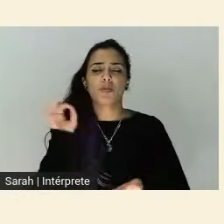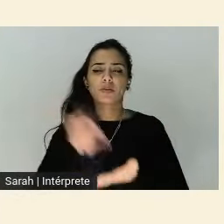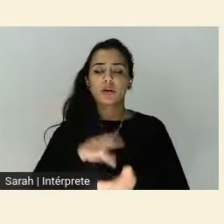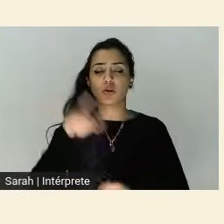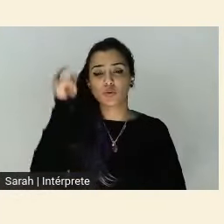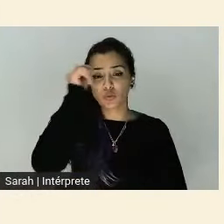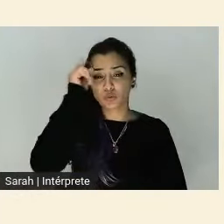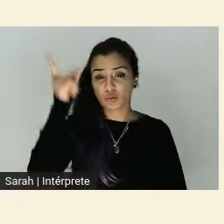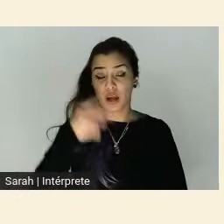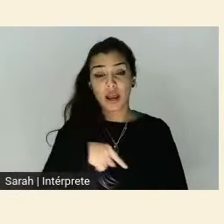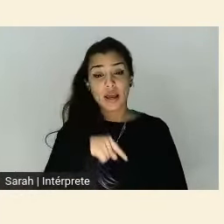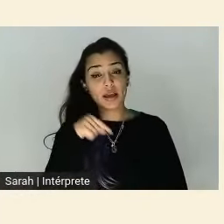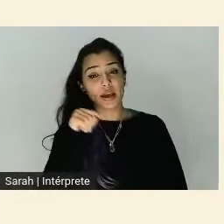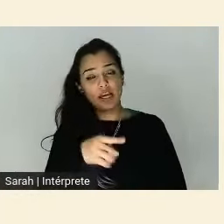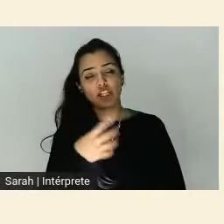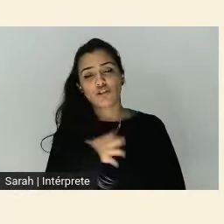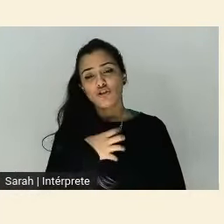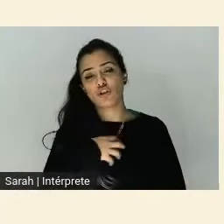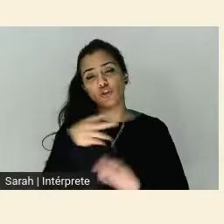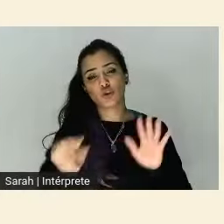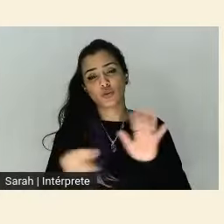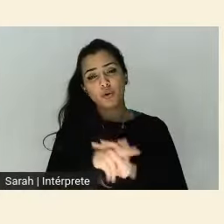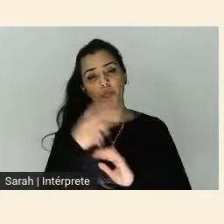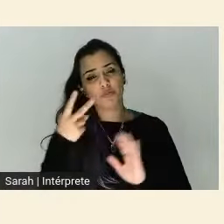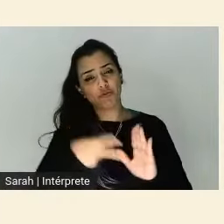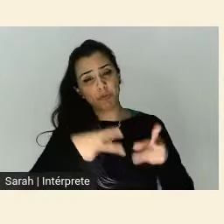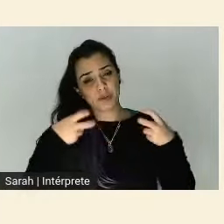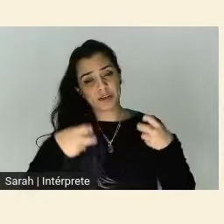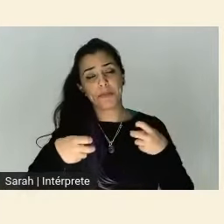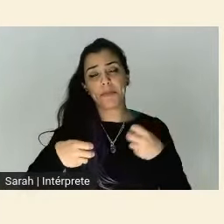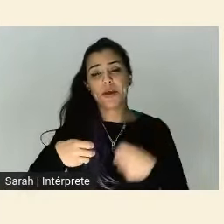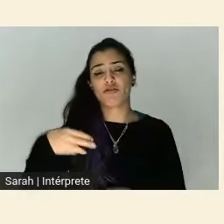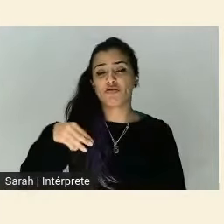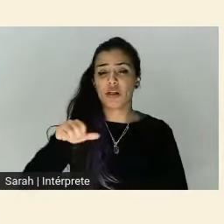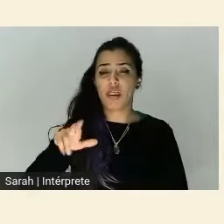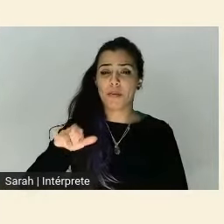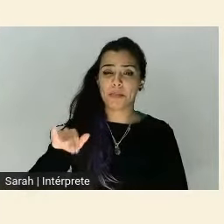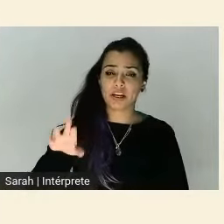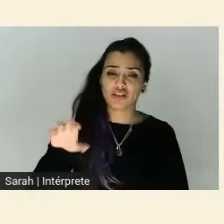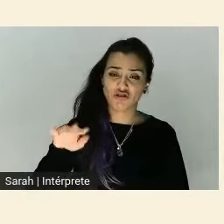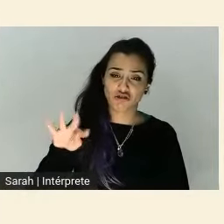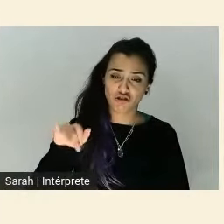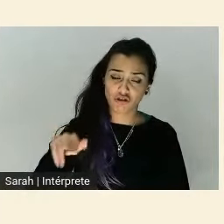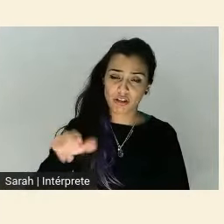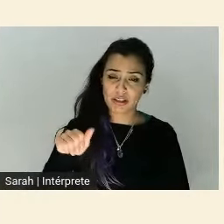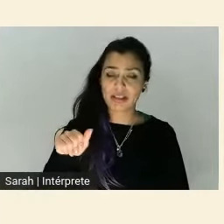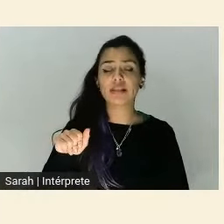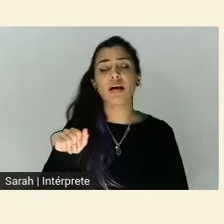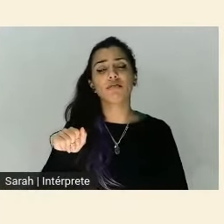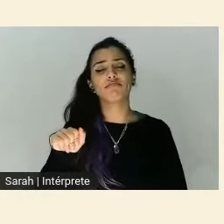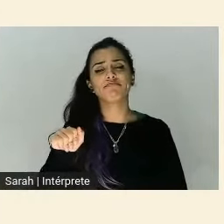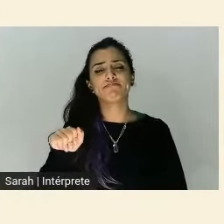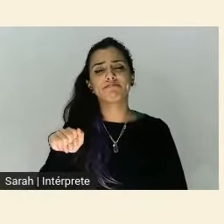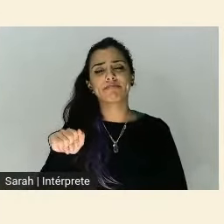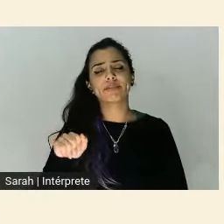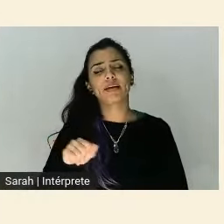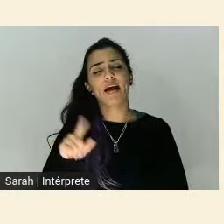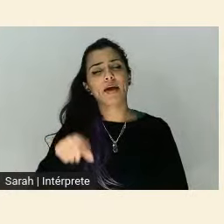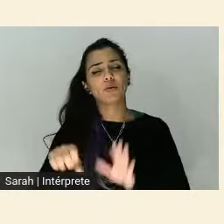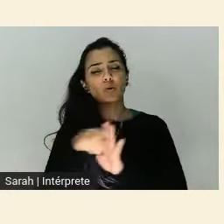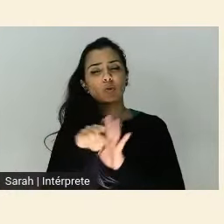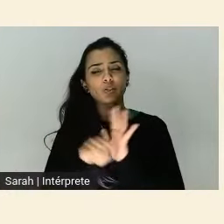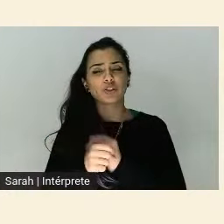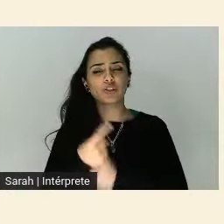leitura andradina remete, aparentemente, às mesmas propostas dos intelectuais do século XIX, quando buscavam encontrar